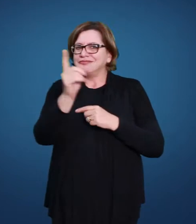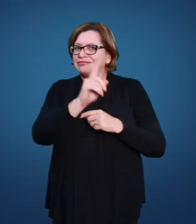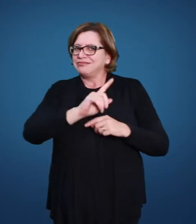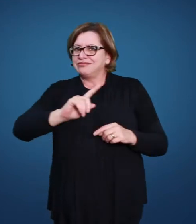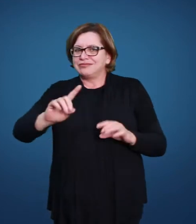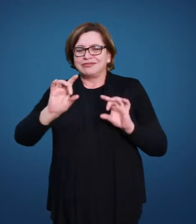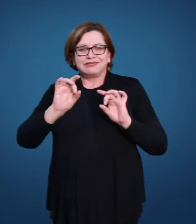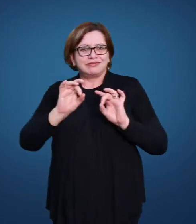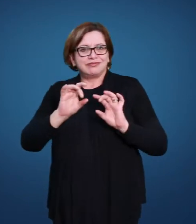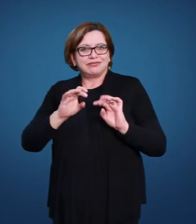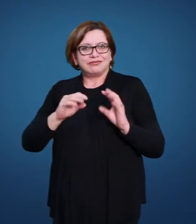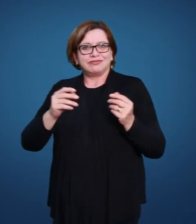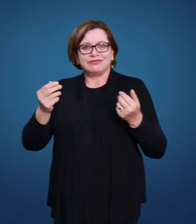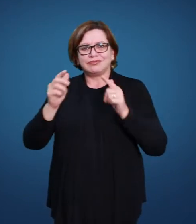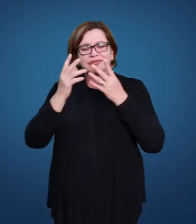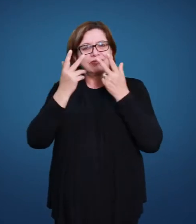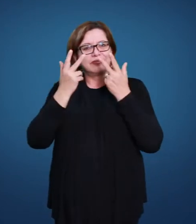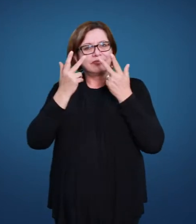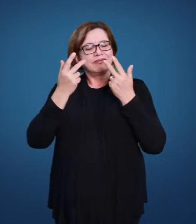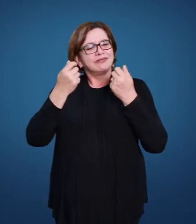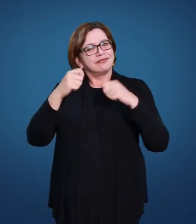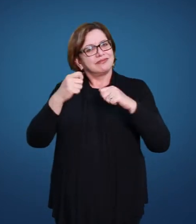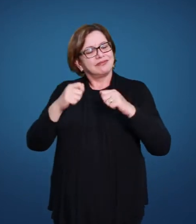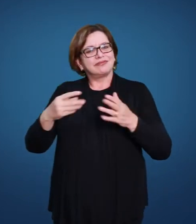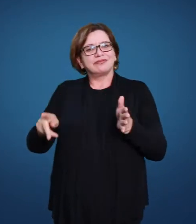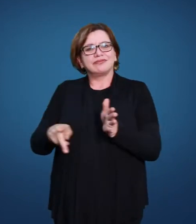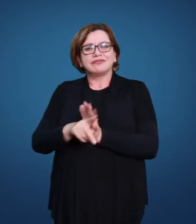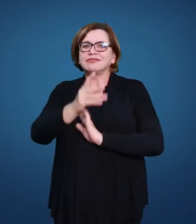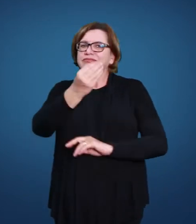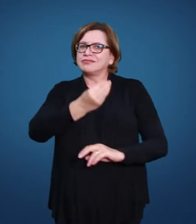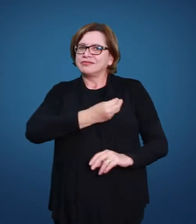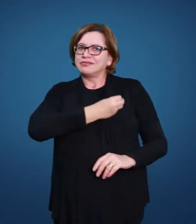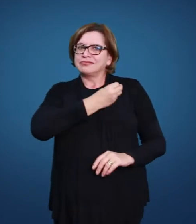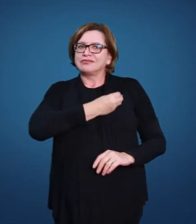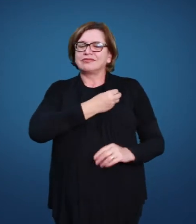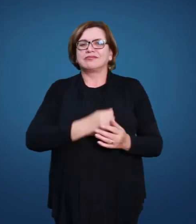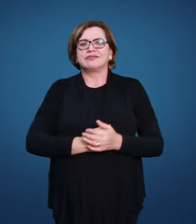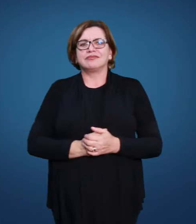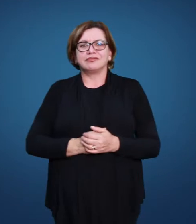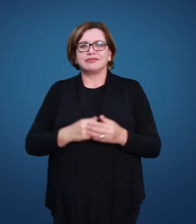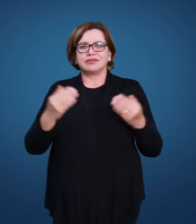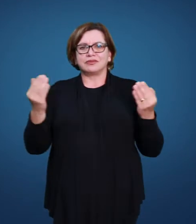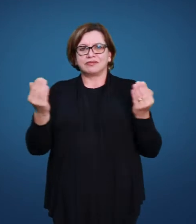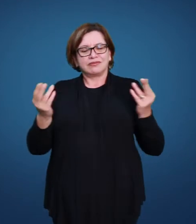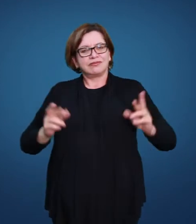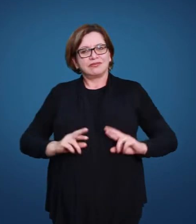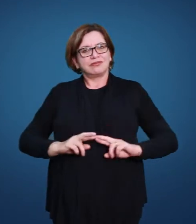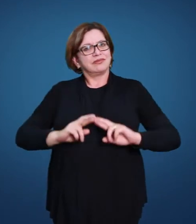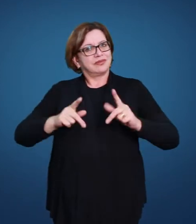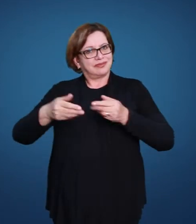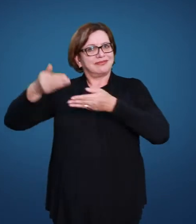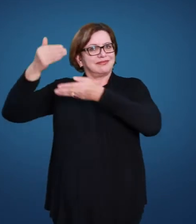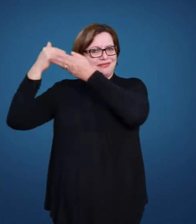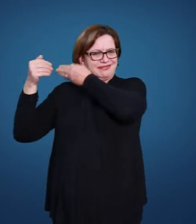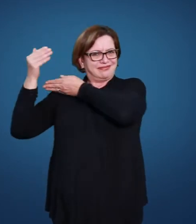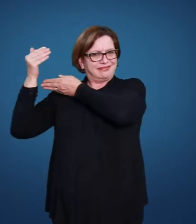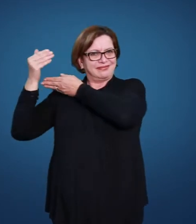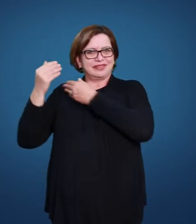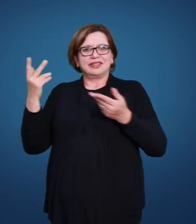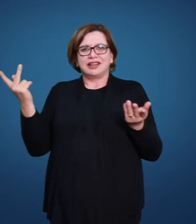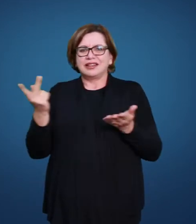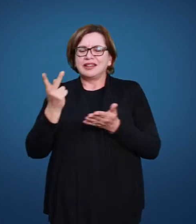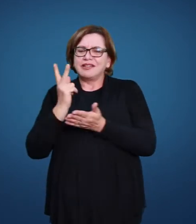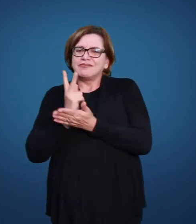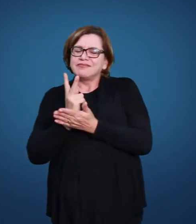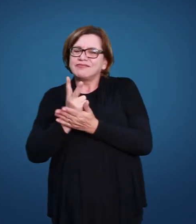é tratada como algo necessário e inerente ao nosso dia. Hoje, diferente dos homens primitivos,